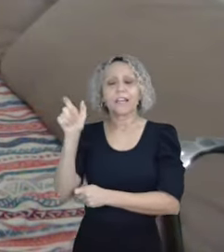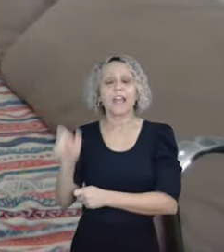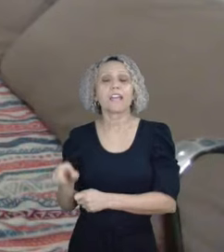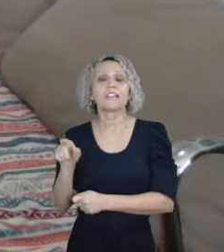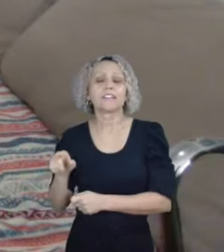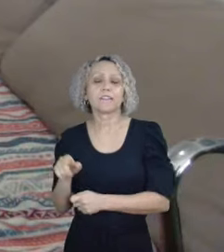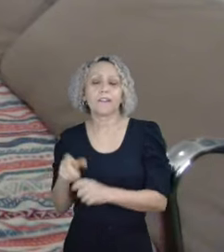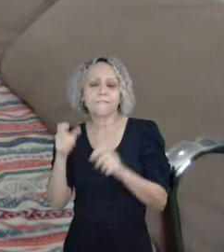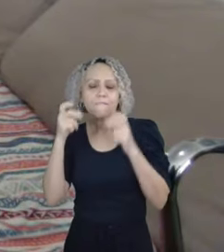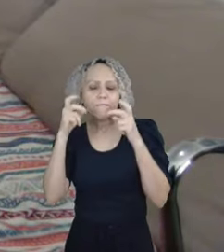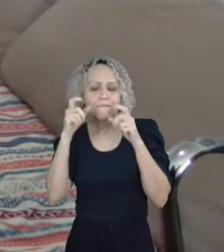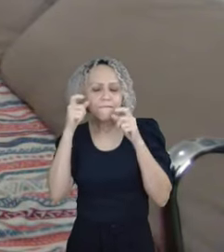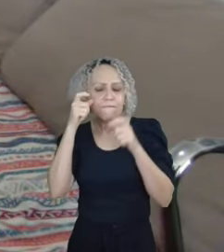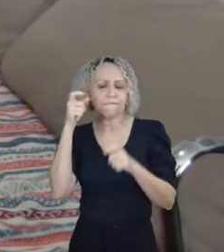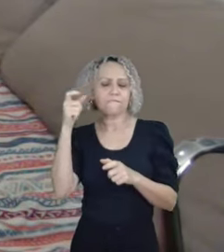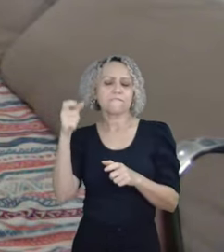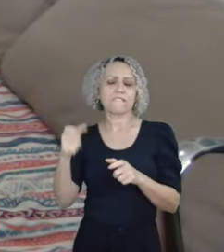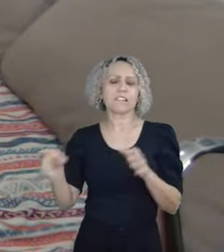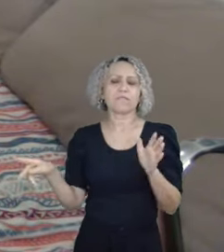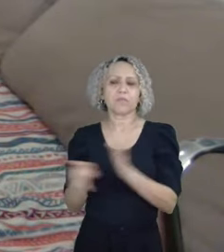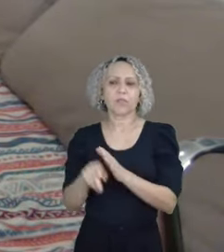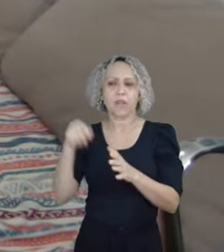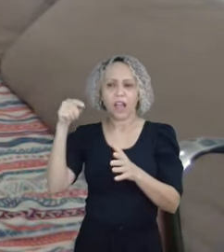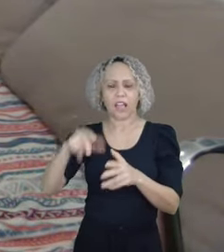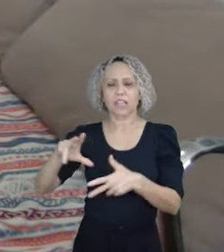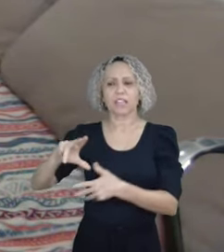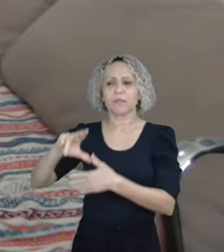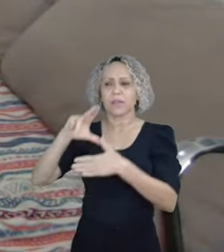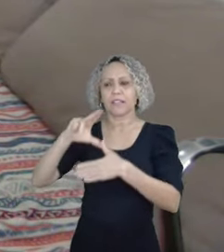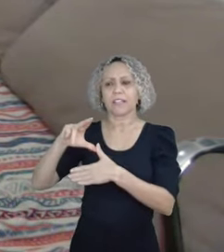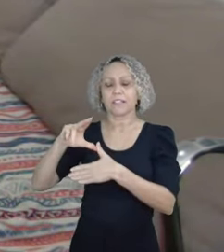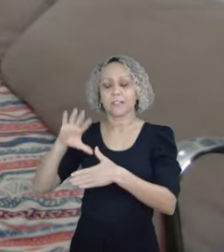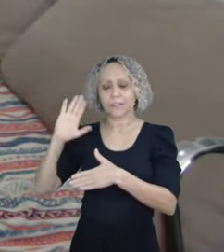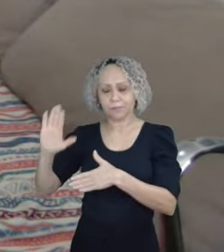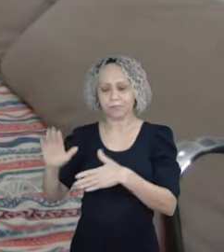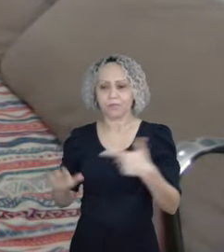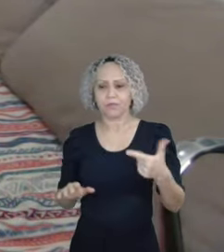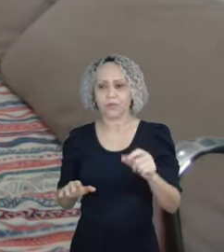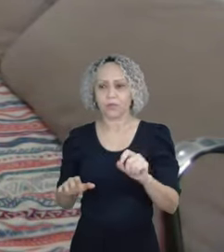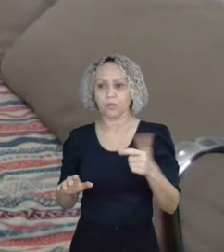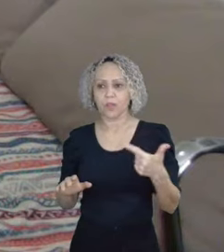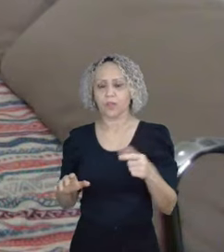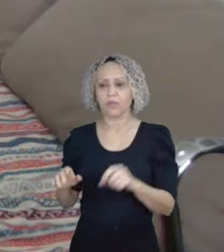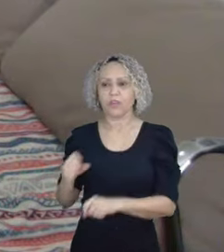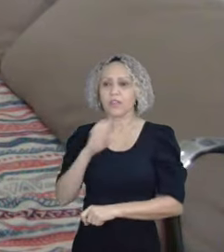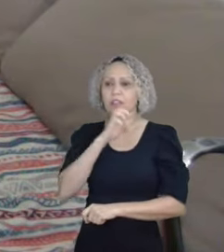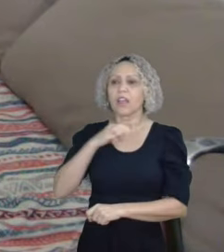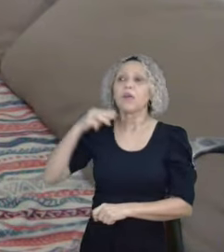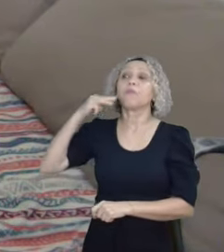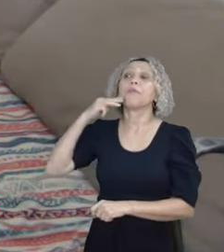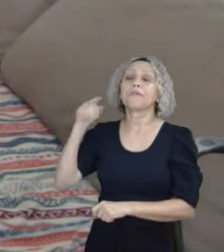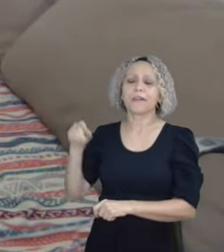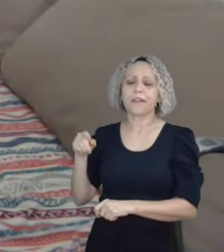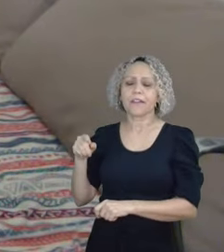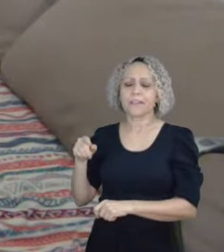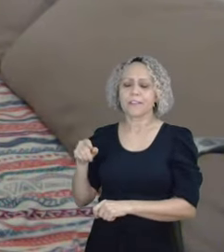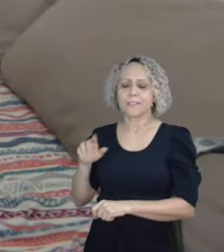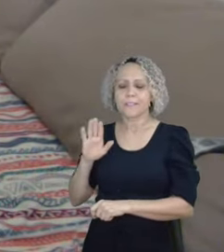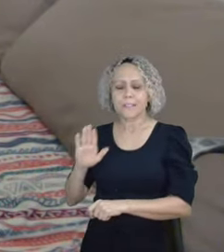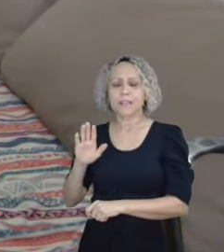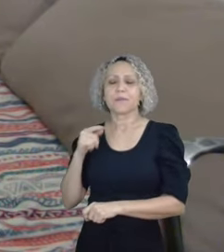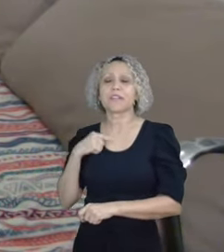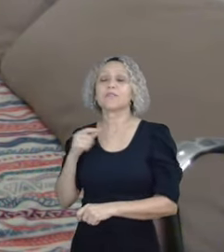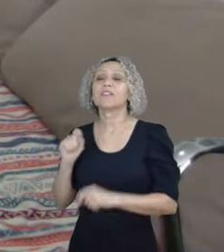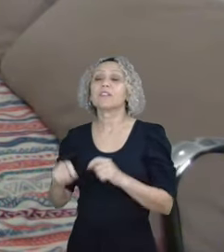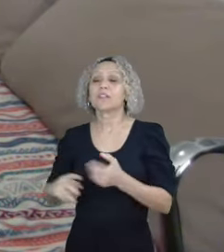interesses muito específicos aqui na América Latina. Em 2020, a gente lembra que ele chegou a defender dar um golpe de Estado na Bolívia, o